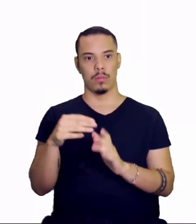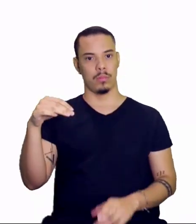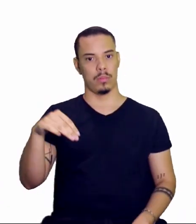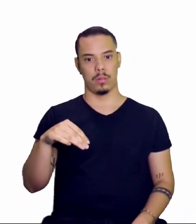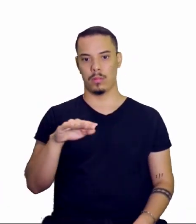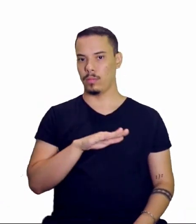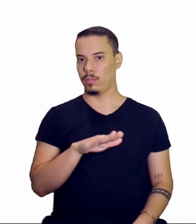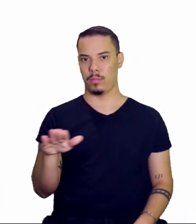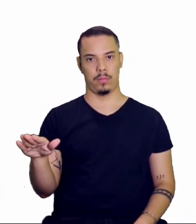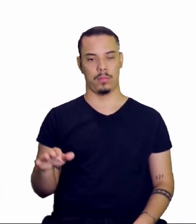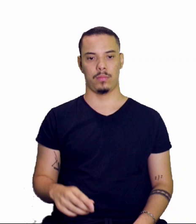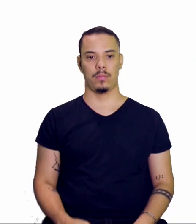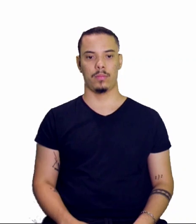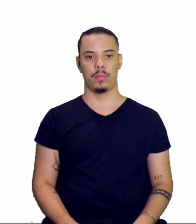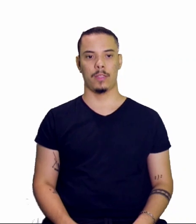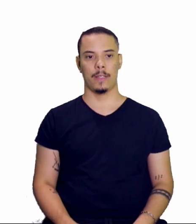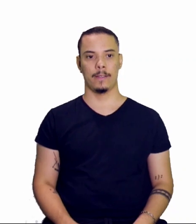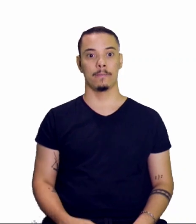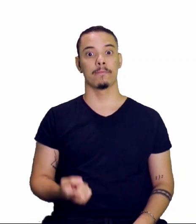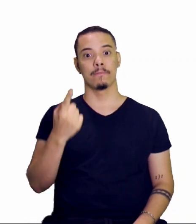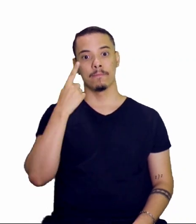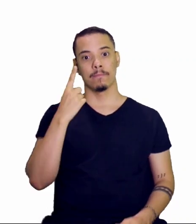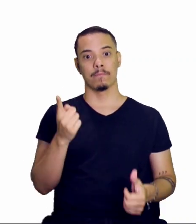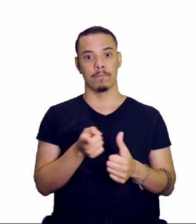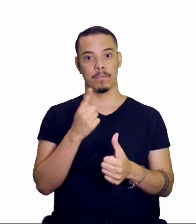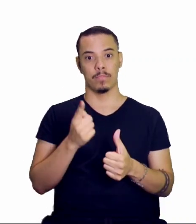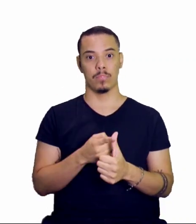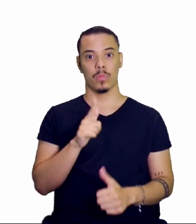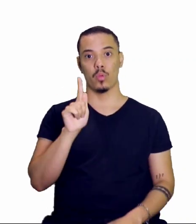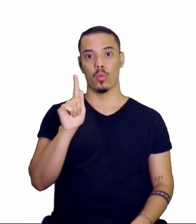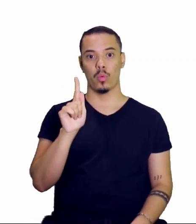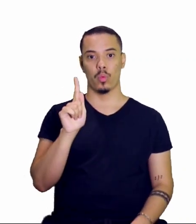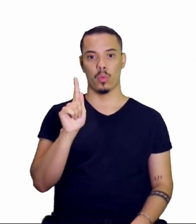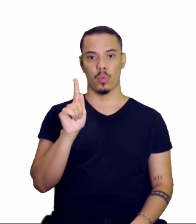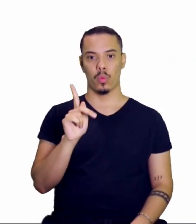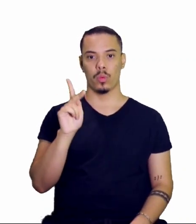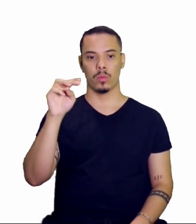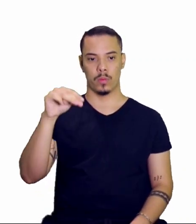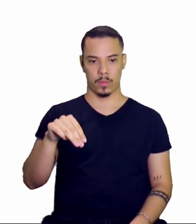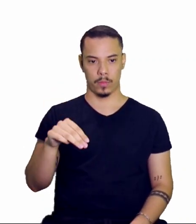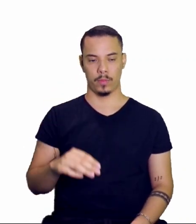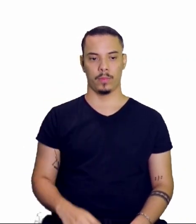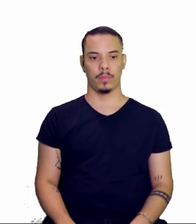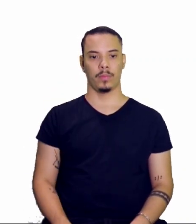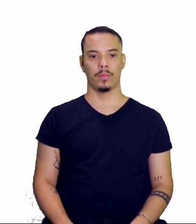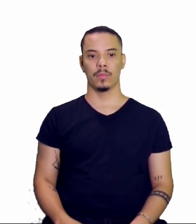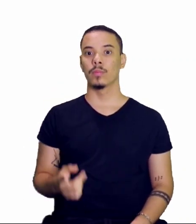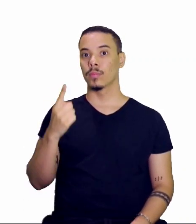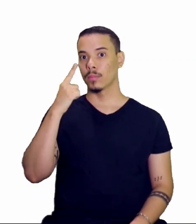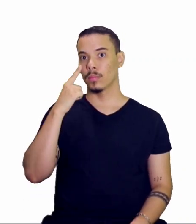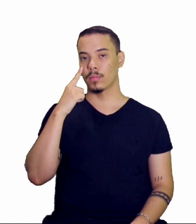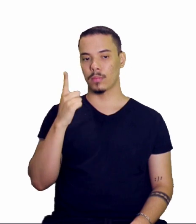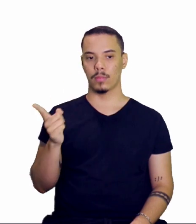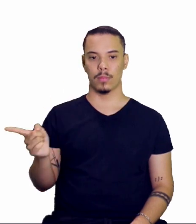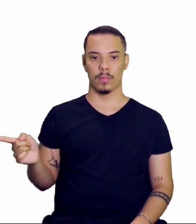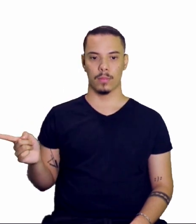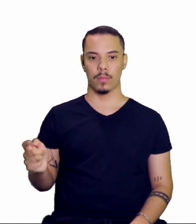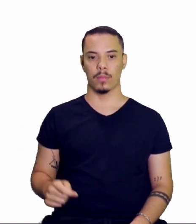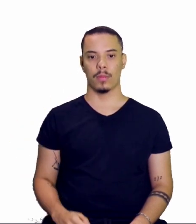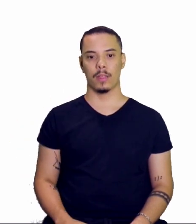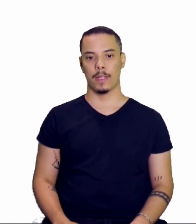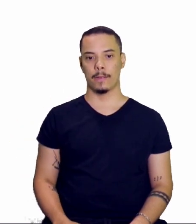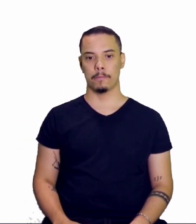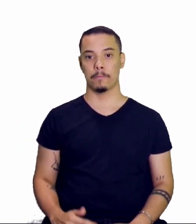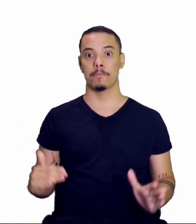soma. É o ideal. Então vamos ver como é que fica primeiro 1 quilômetro. Eu vou colocar um lá no quilômetro ali, ó. Tá ali, Chegar ó, até o metro,